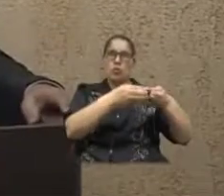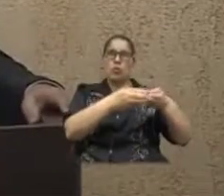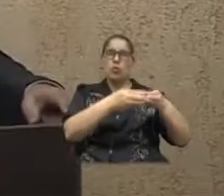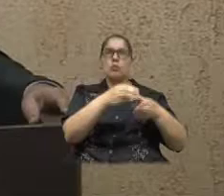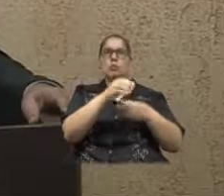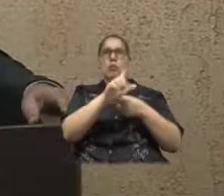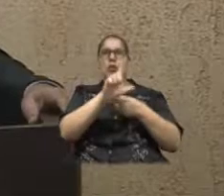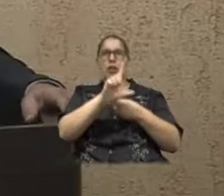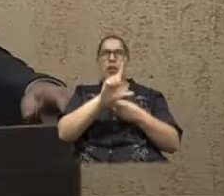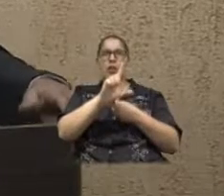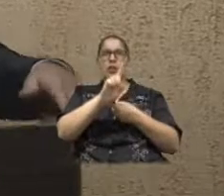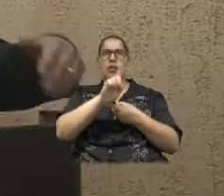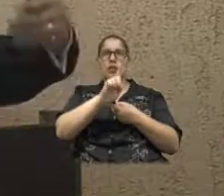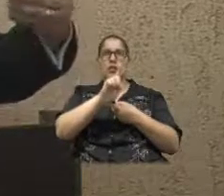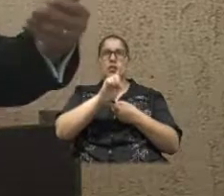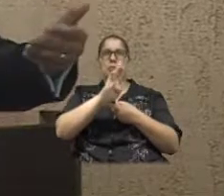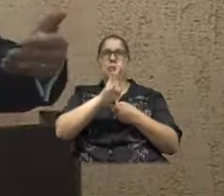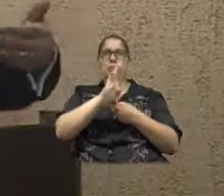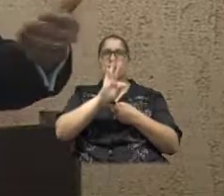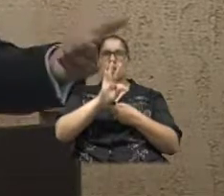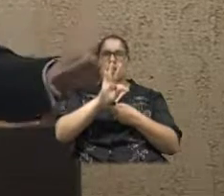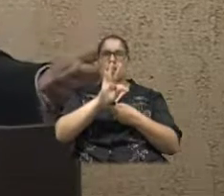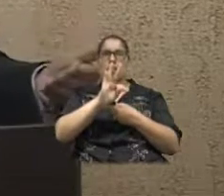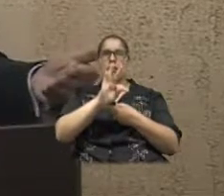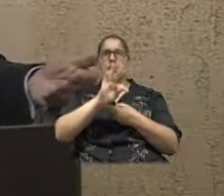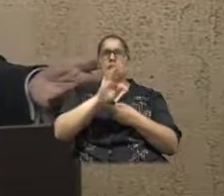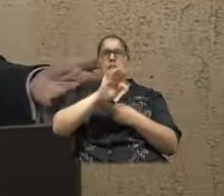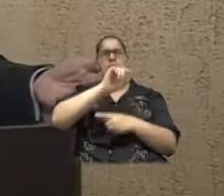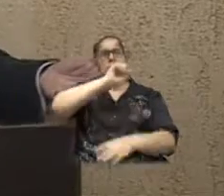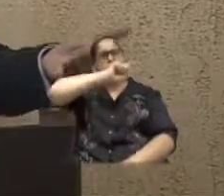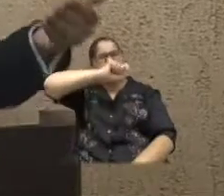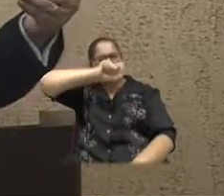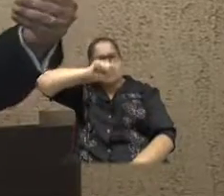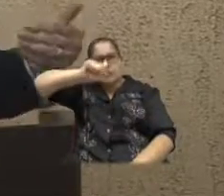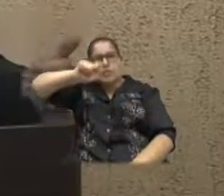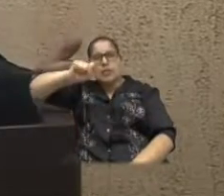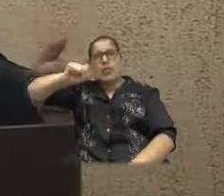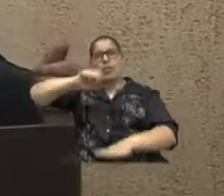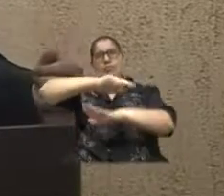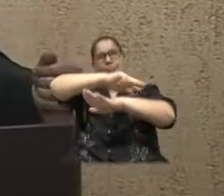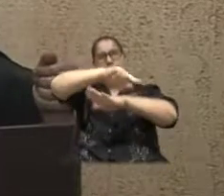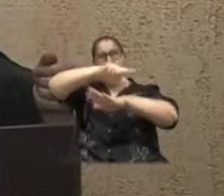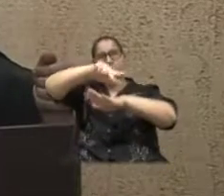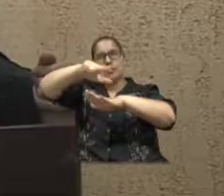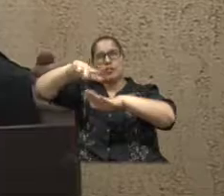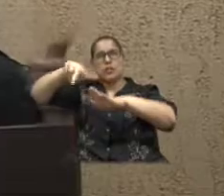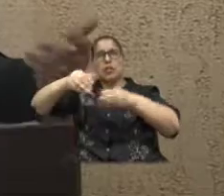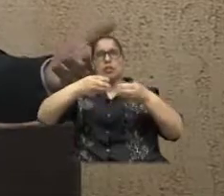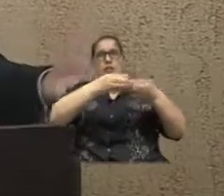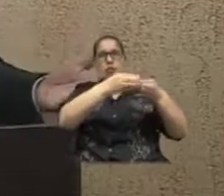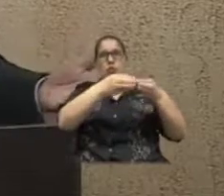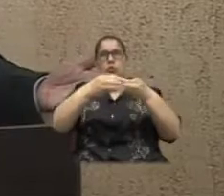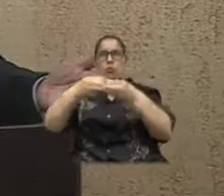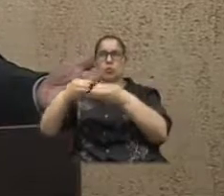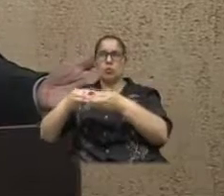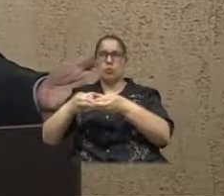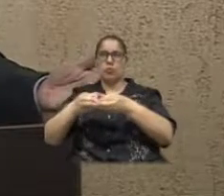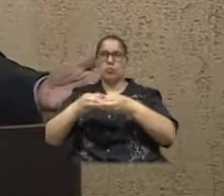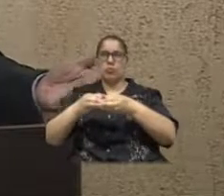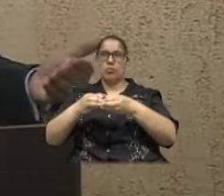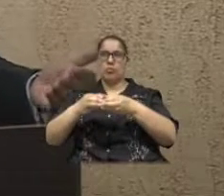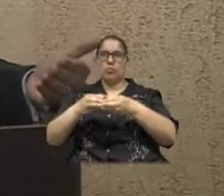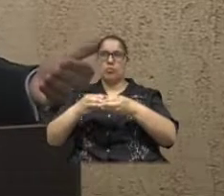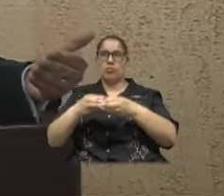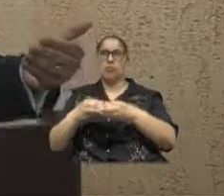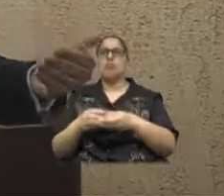eles mesmos. Ofenderam a essas organizações que defendem o direito de liberdade. E não é isso.